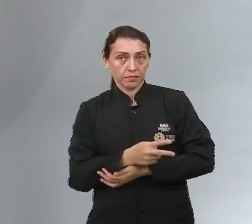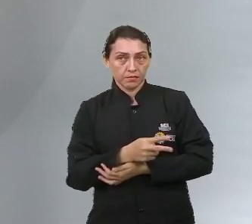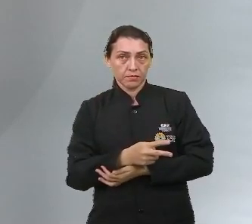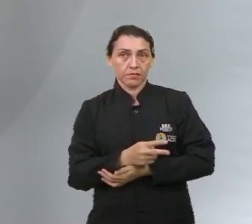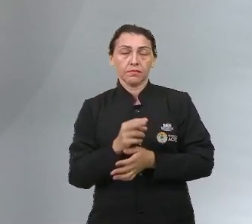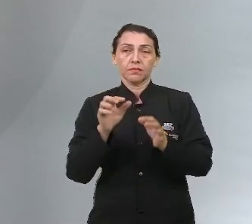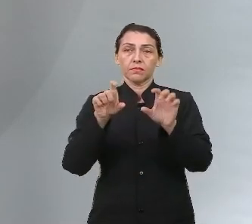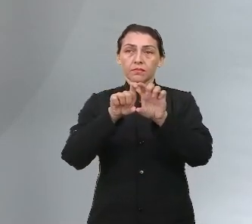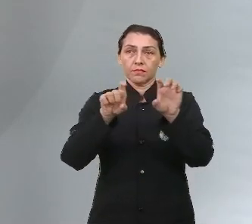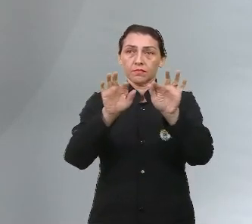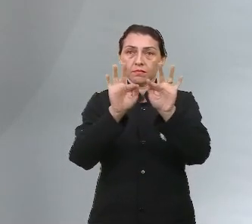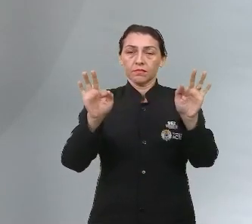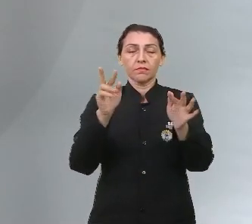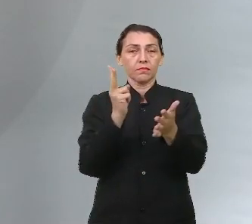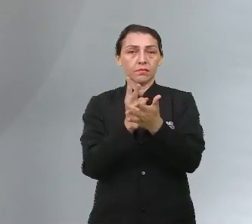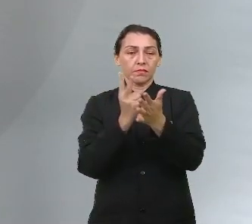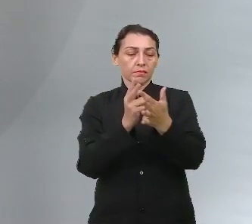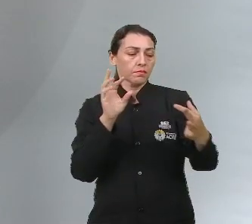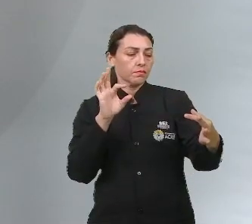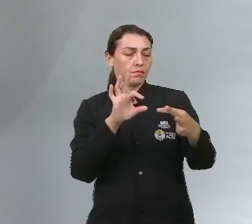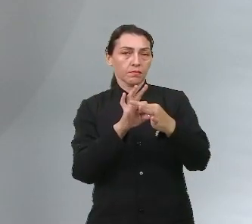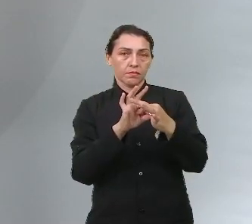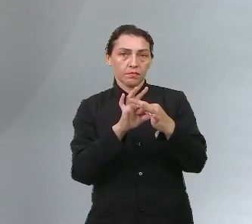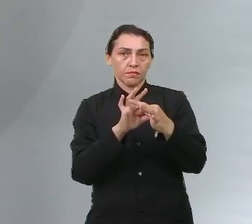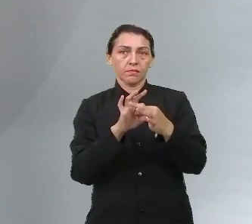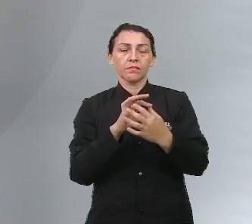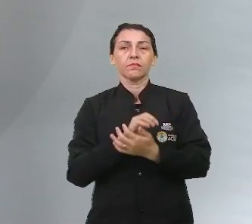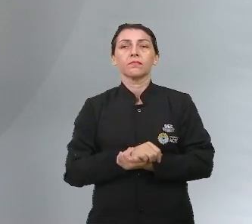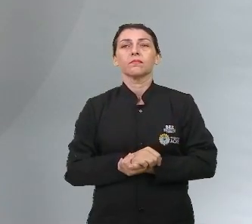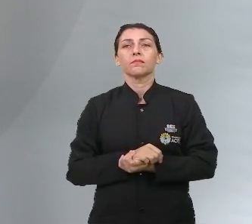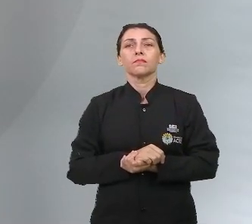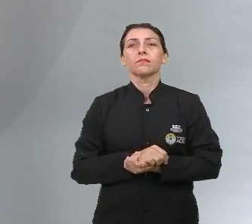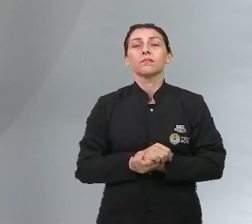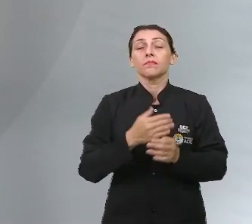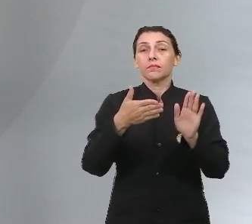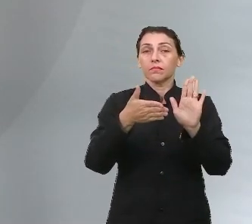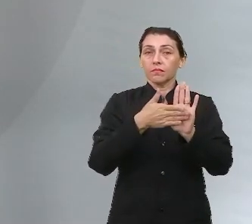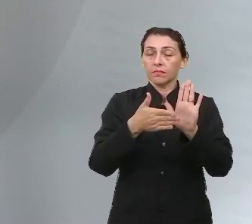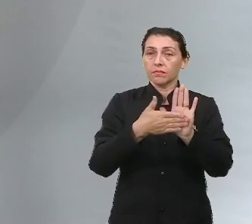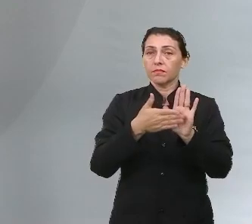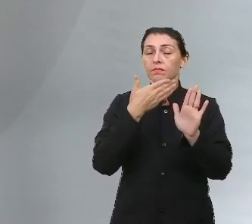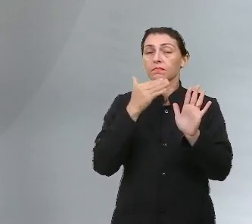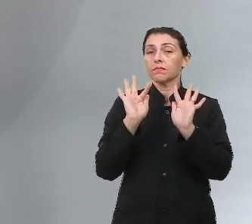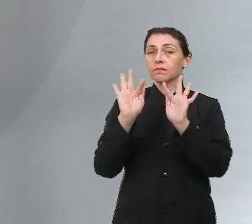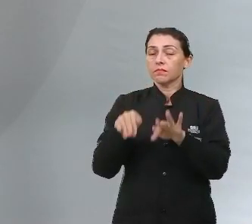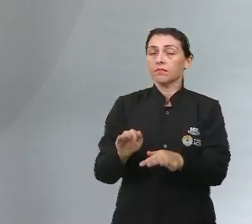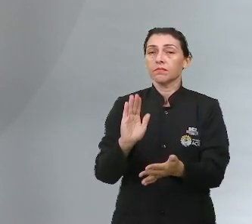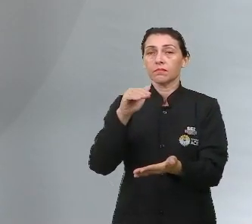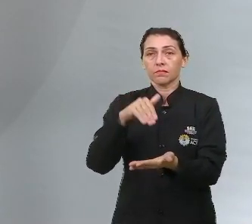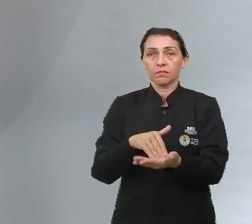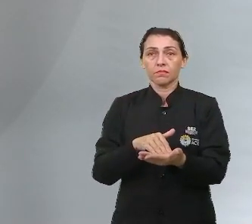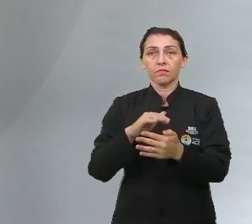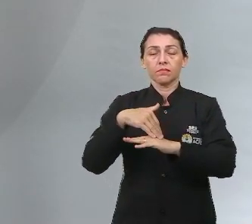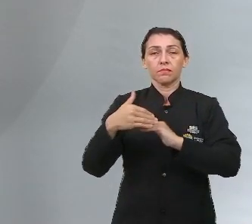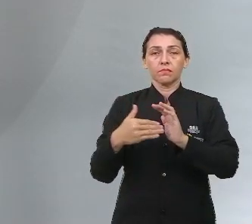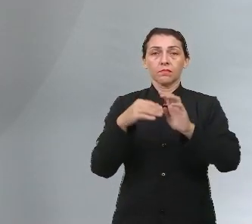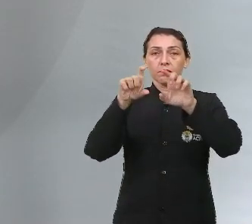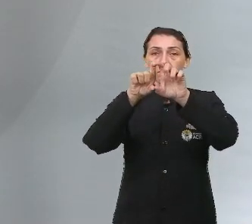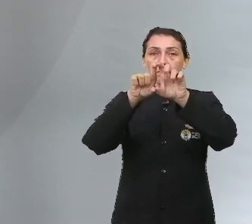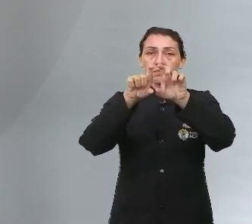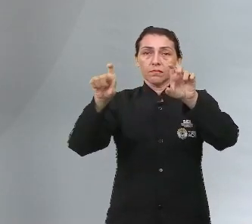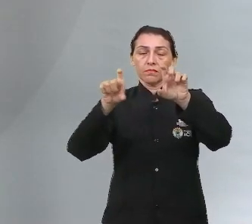Tópico frasal, sempre tem os conectivos, né? Tópico frasal, proposta de intervenção, fechamento. Ao longo de todo o